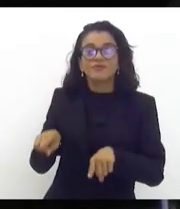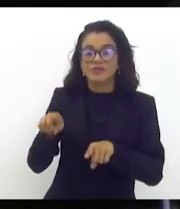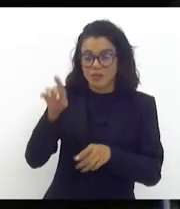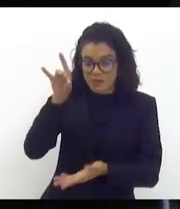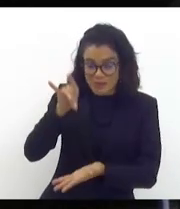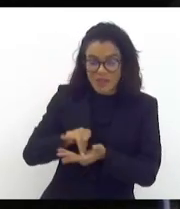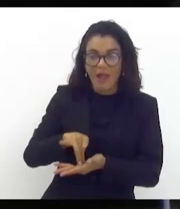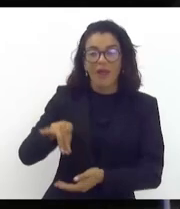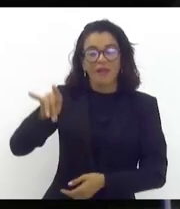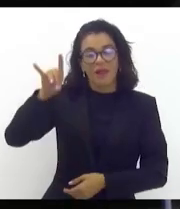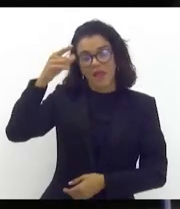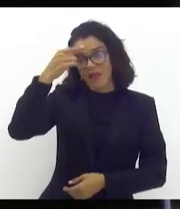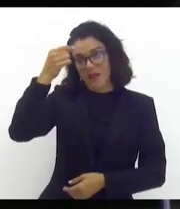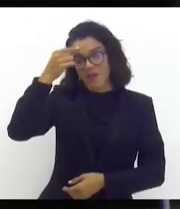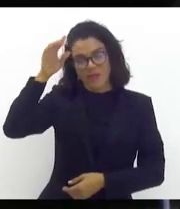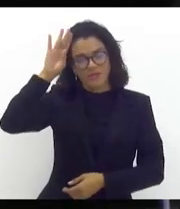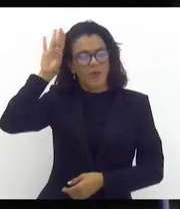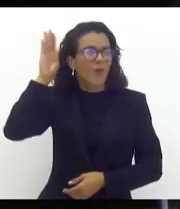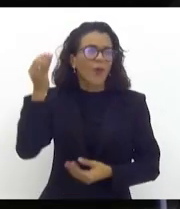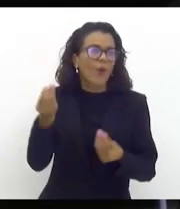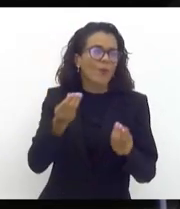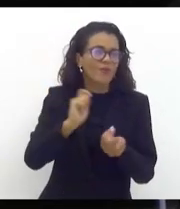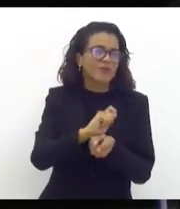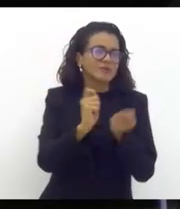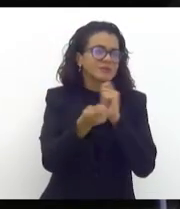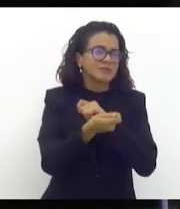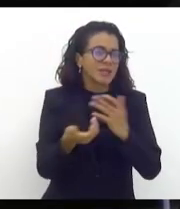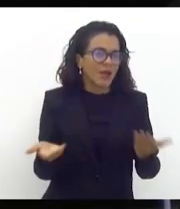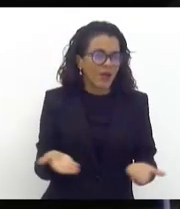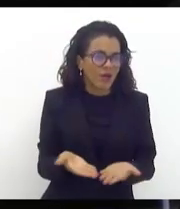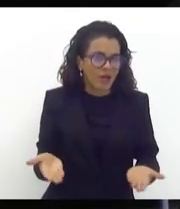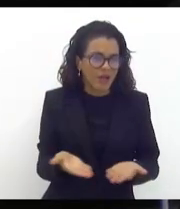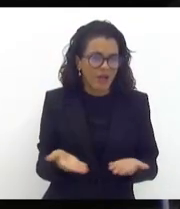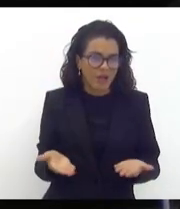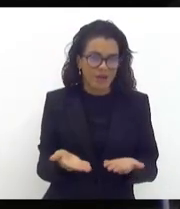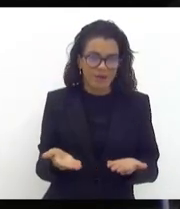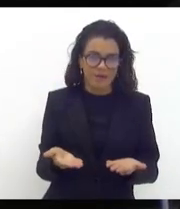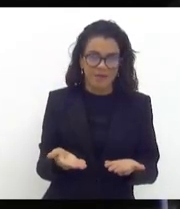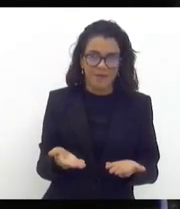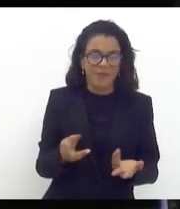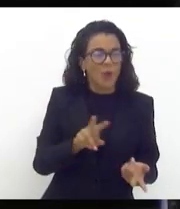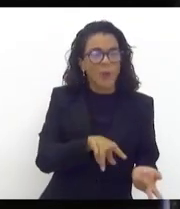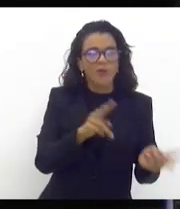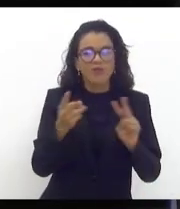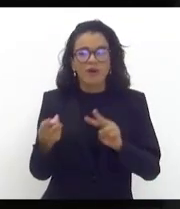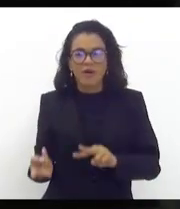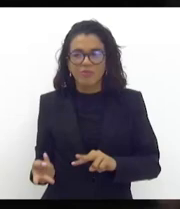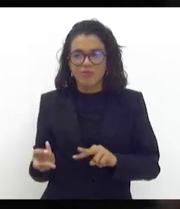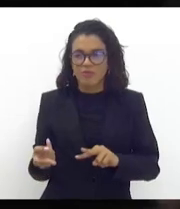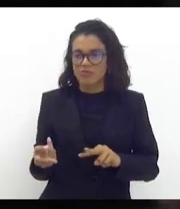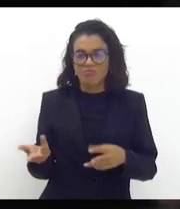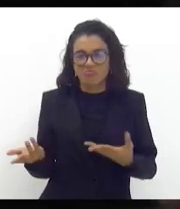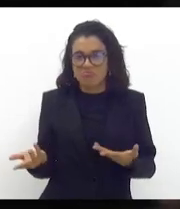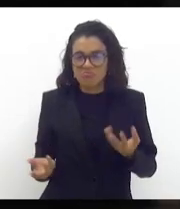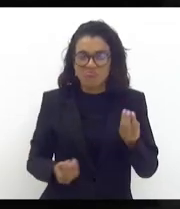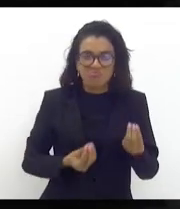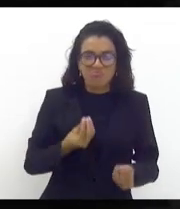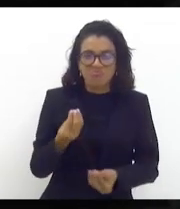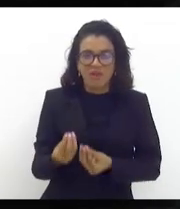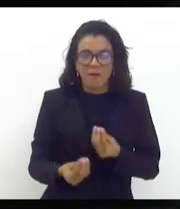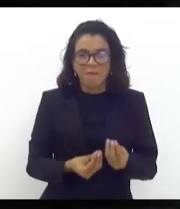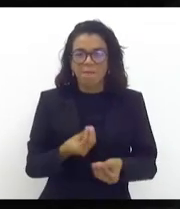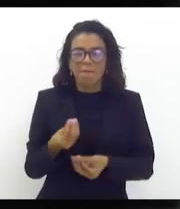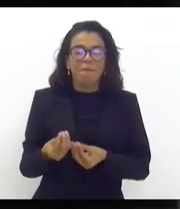nível superior. Como nós vamos fazer isso? Como vamos fazer essa transposição? Qual é